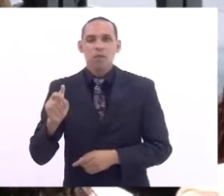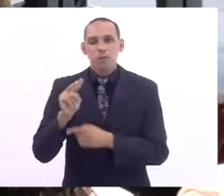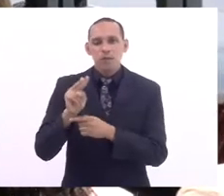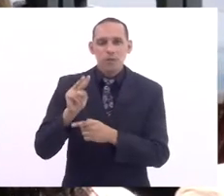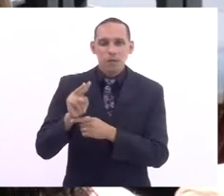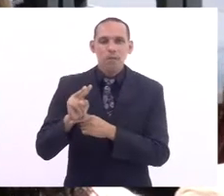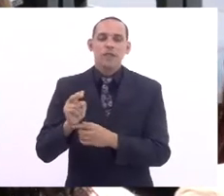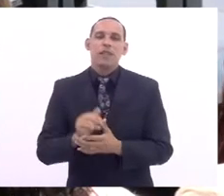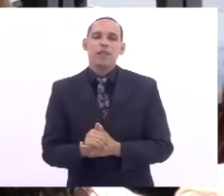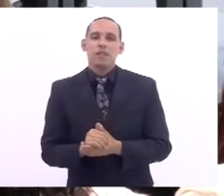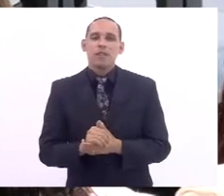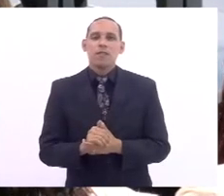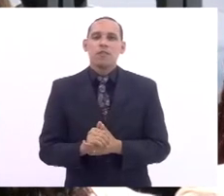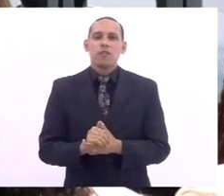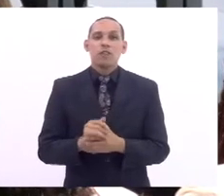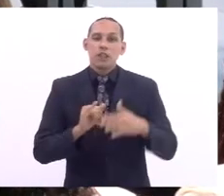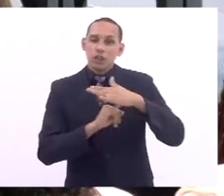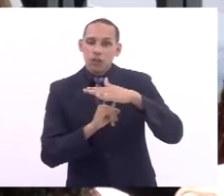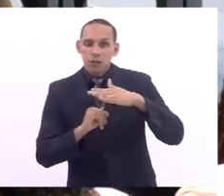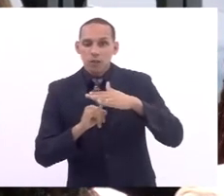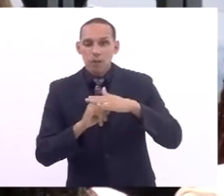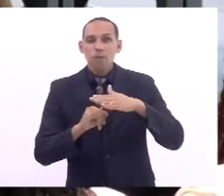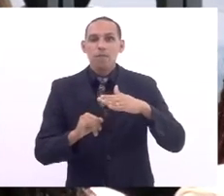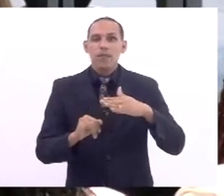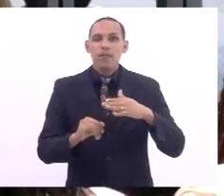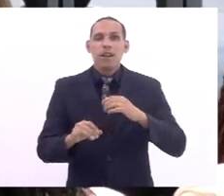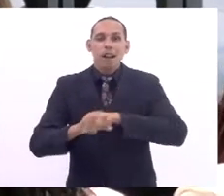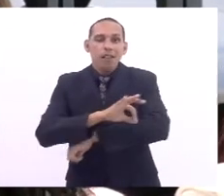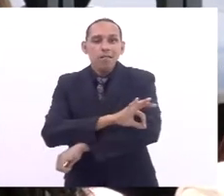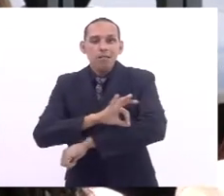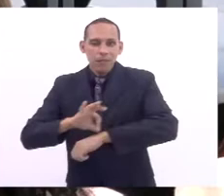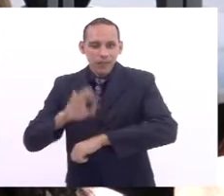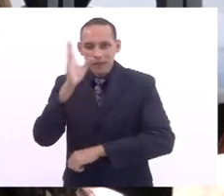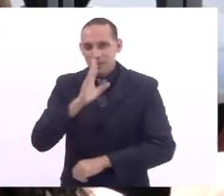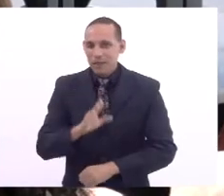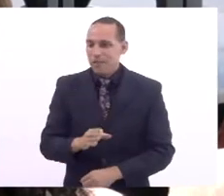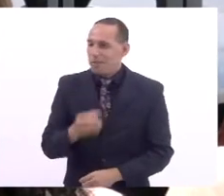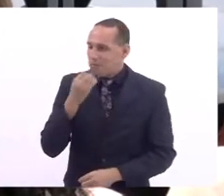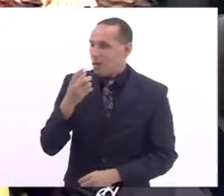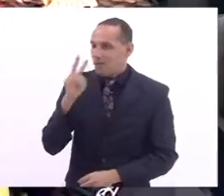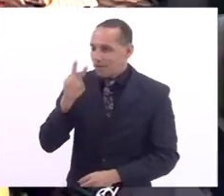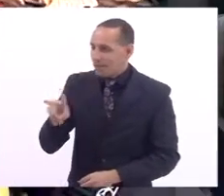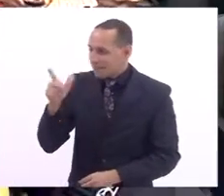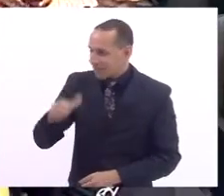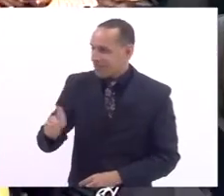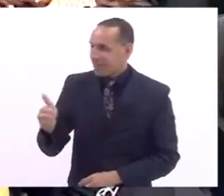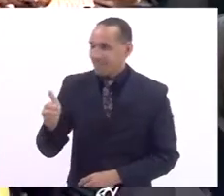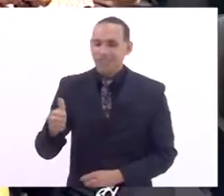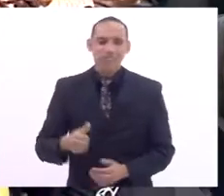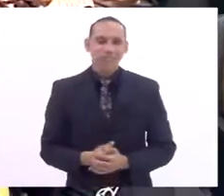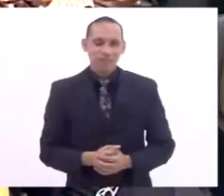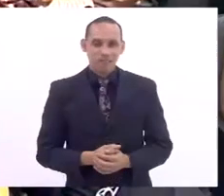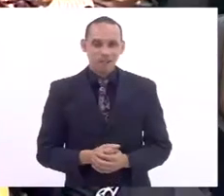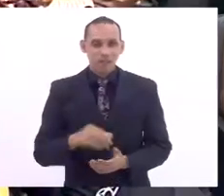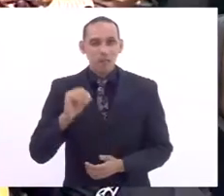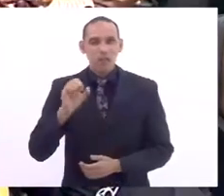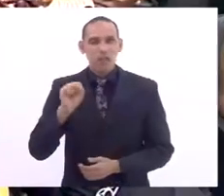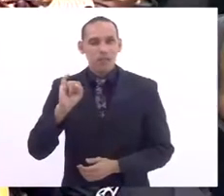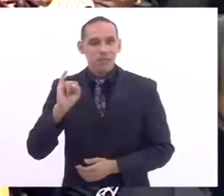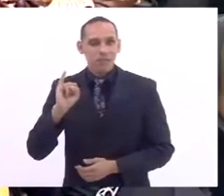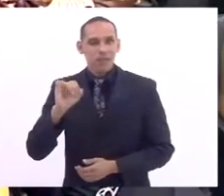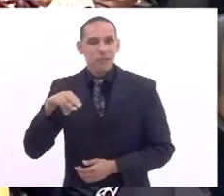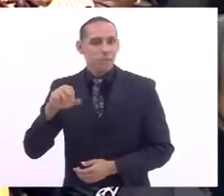Urbana Instituto de arquitetos do Brasil cadê o Val Verde Prazer revê-lo tudo bem Oi Rosimar Paulino